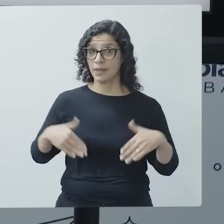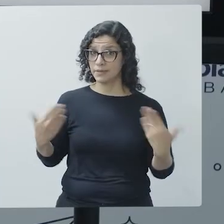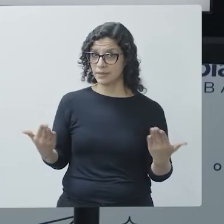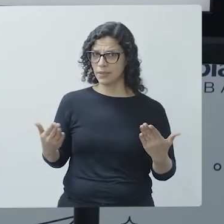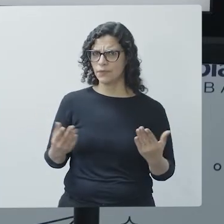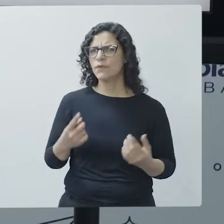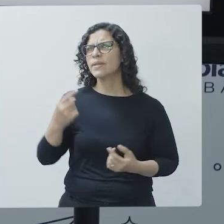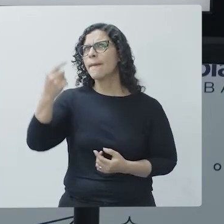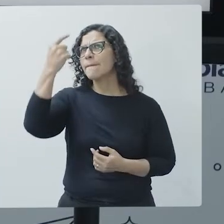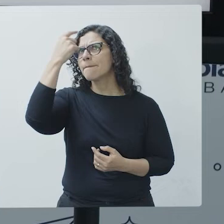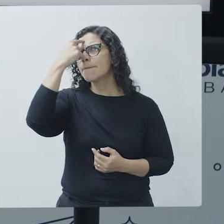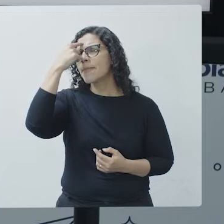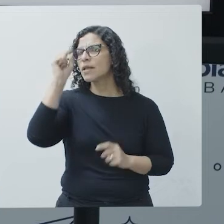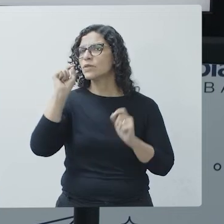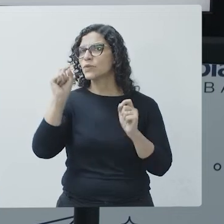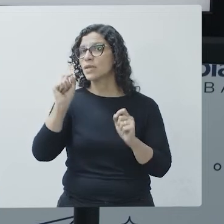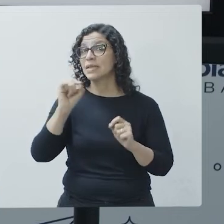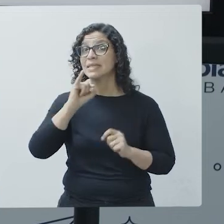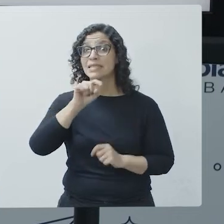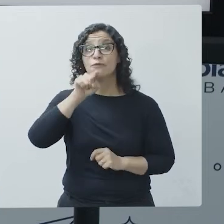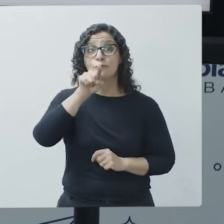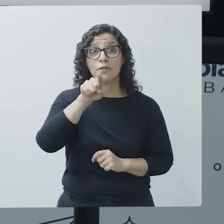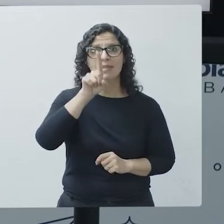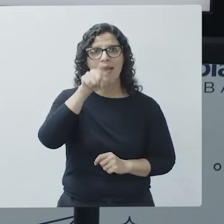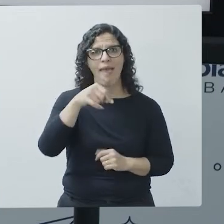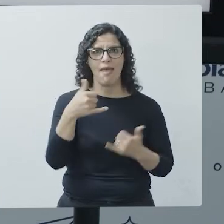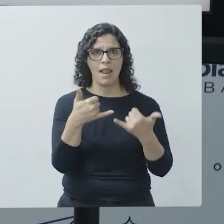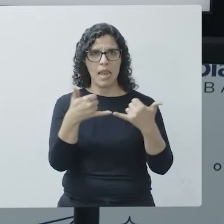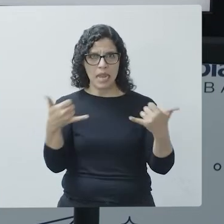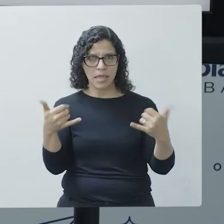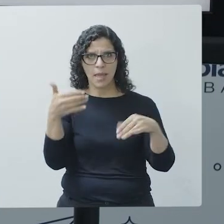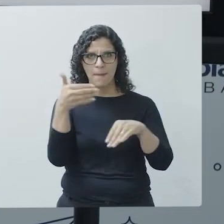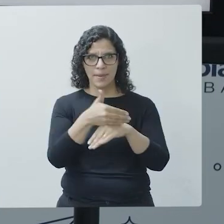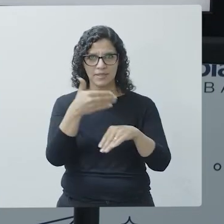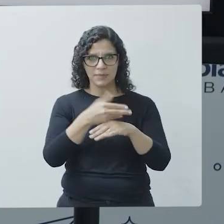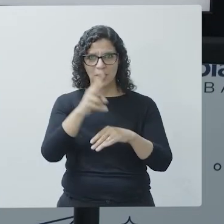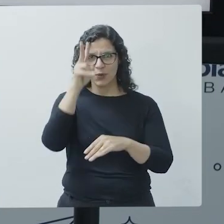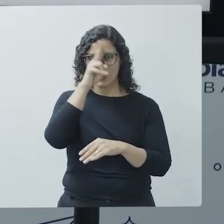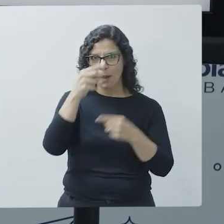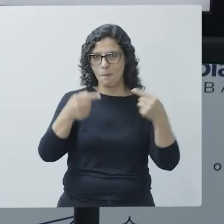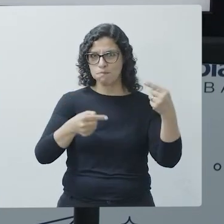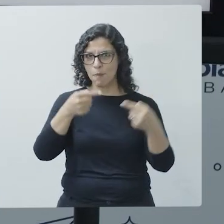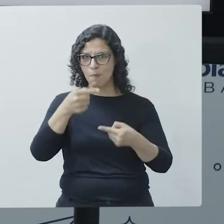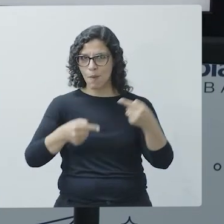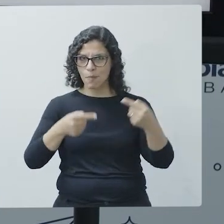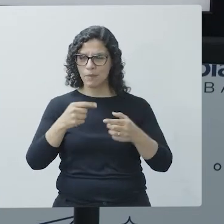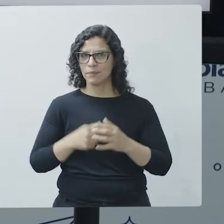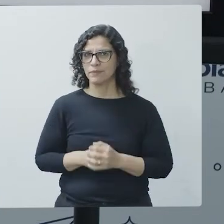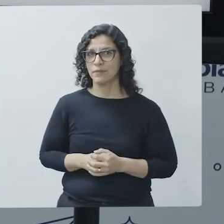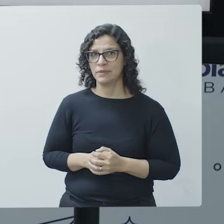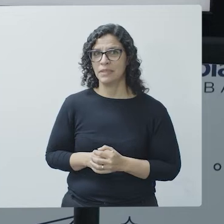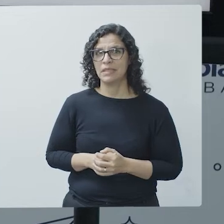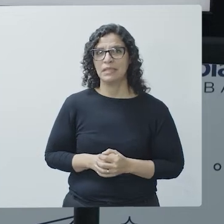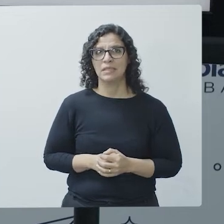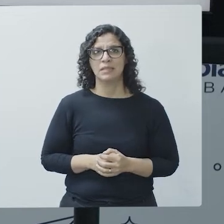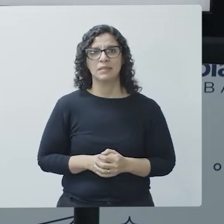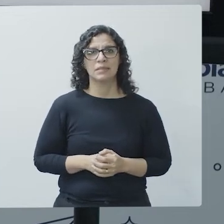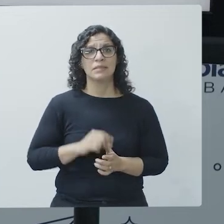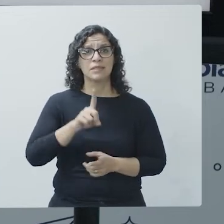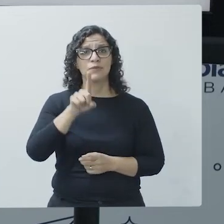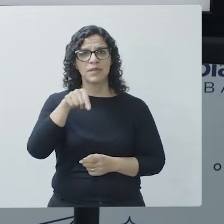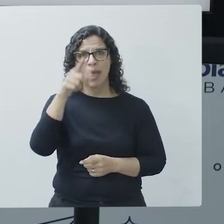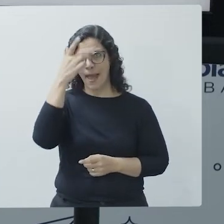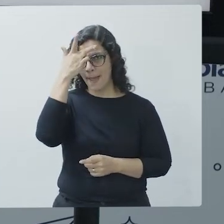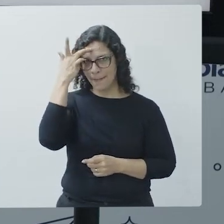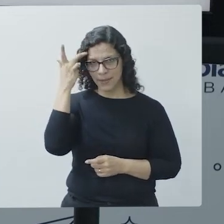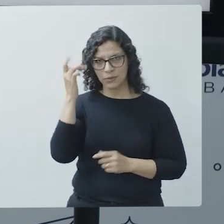Então, o que você pensou aí? Se você estivesse participando ali dessa discussão, certo? Se você fosse ali a